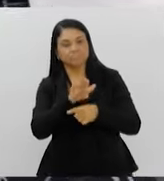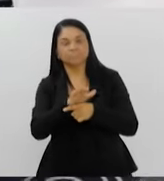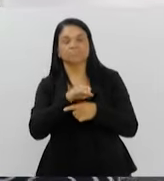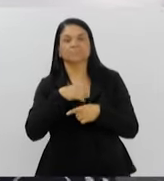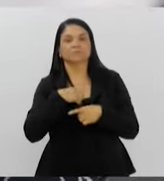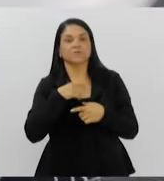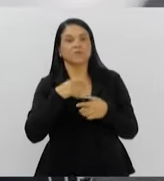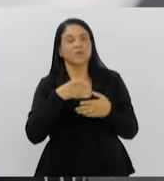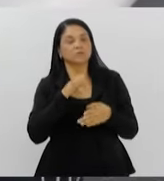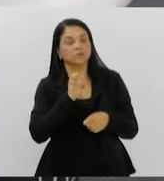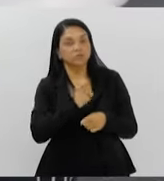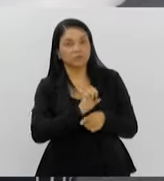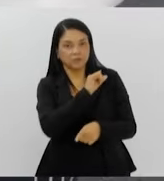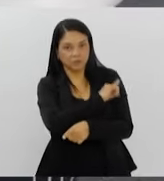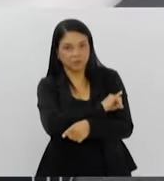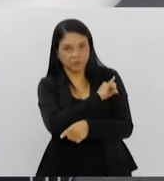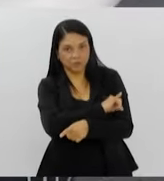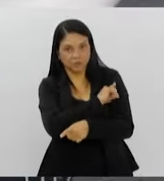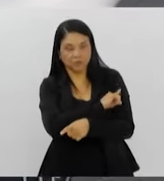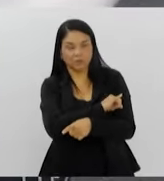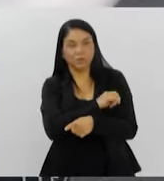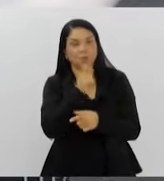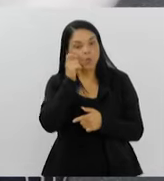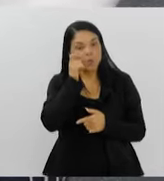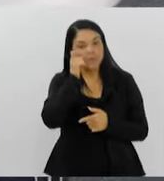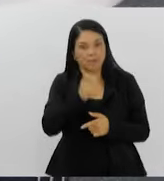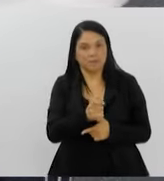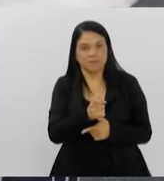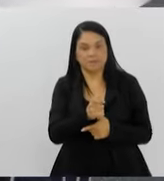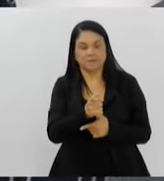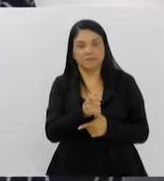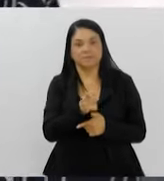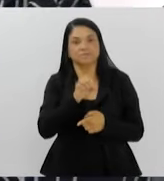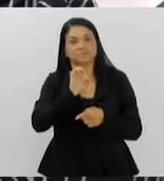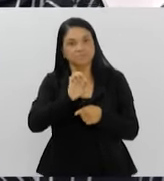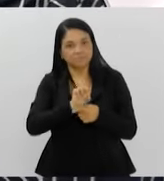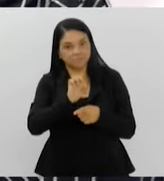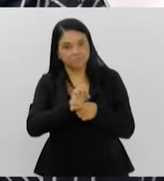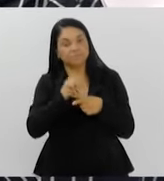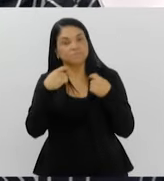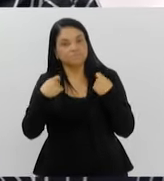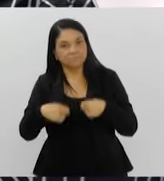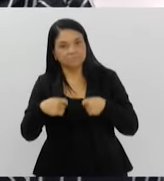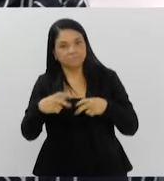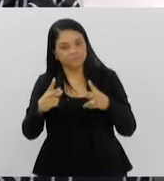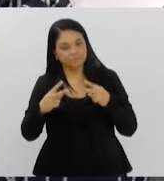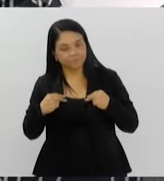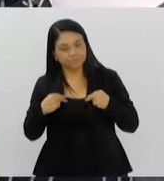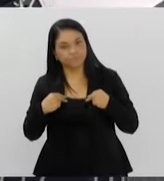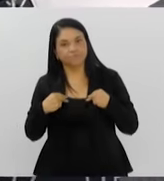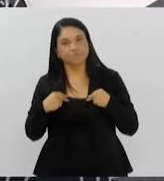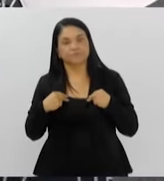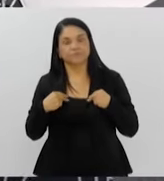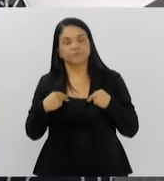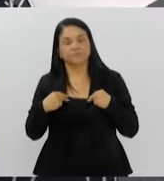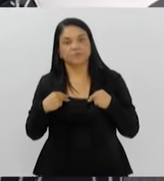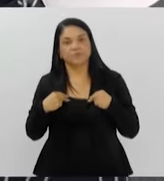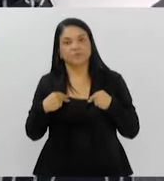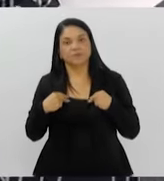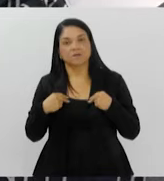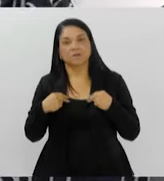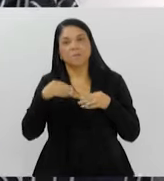estado e é no interesse do Estado a necessidade de chamarmos no mínimo